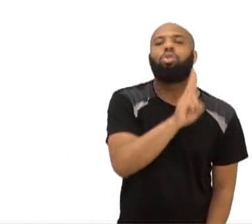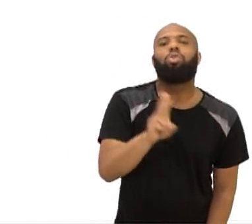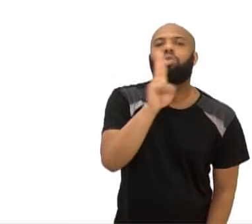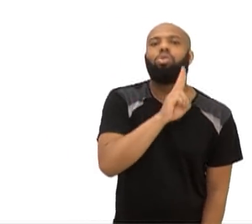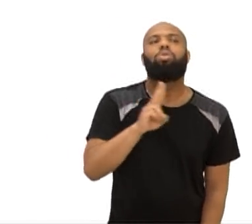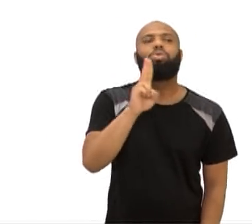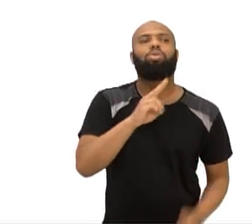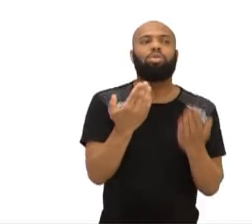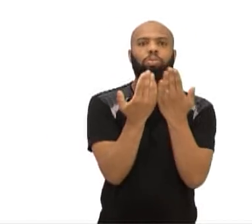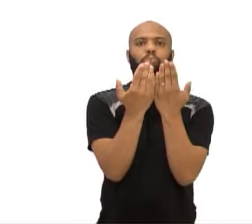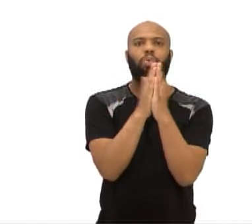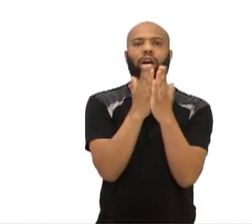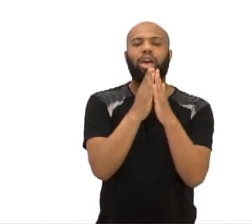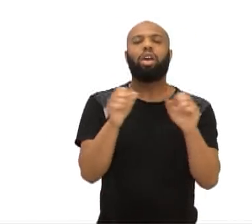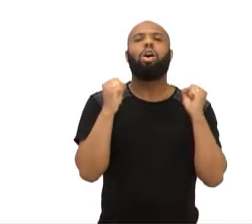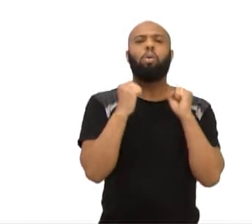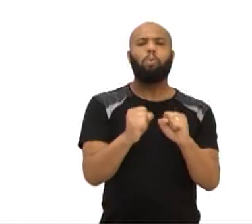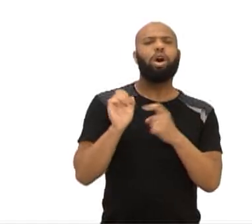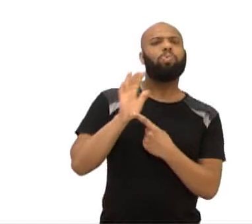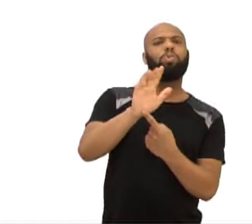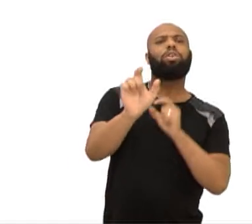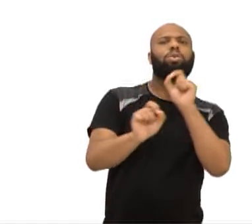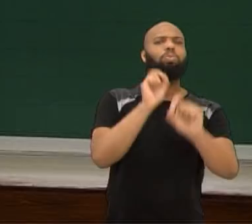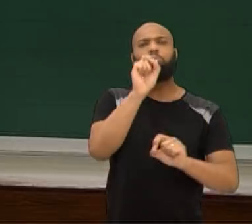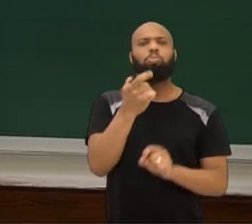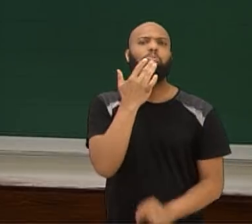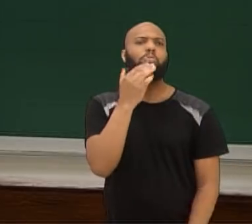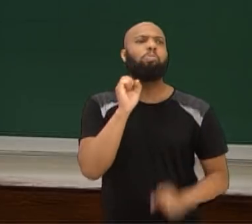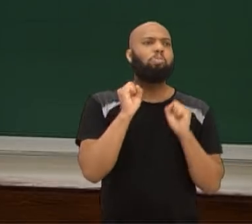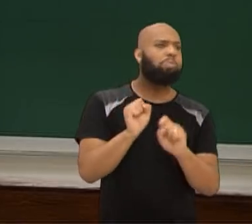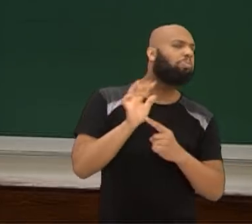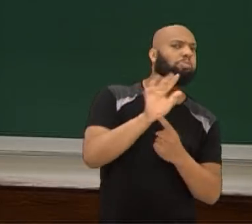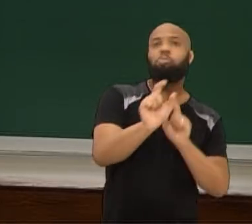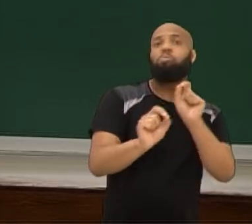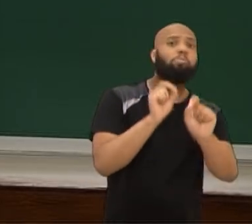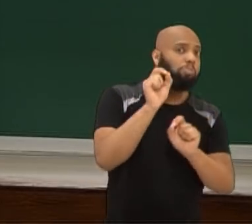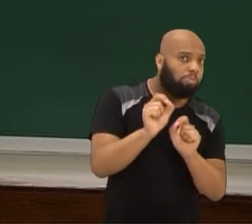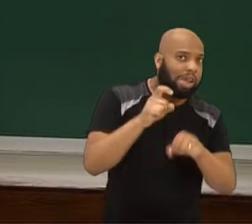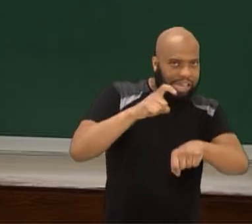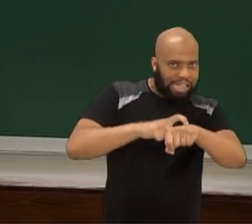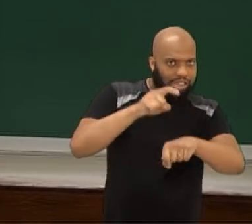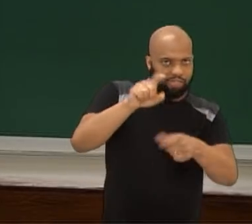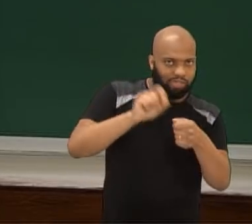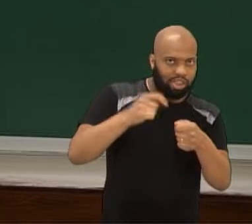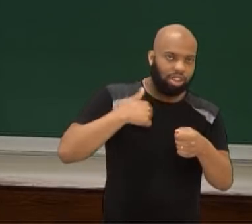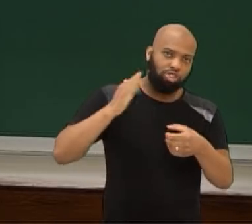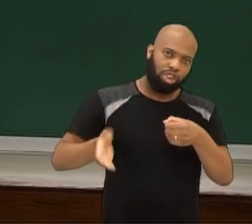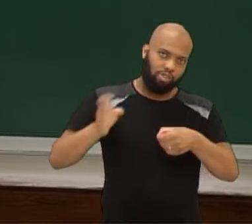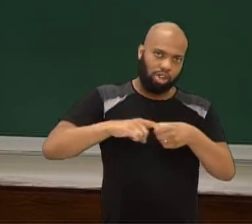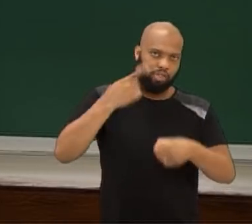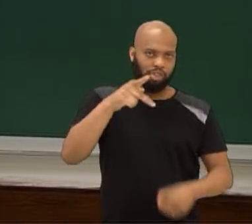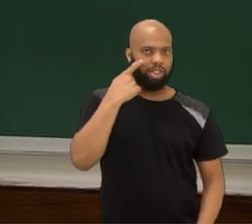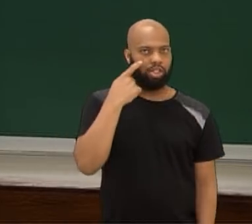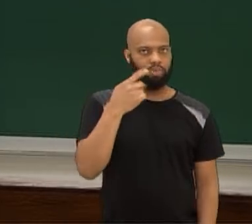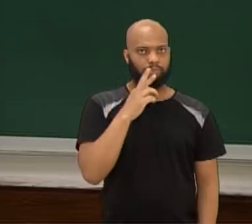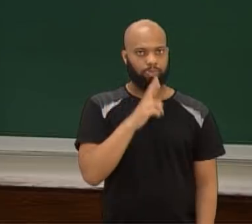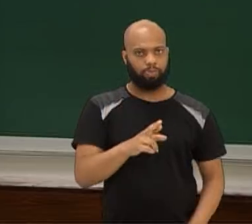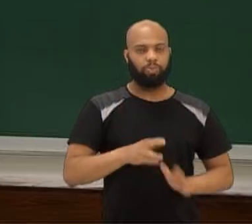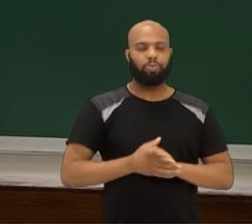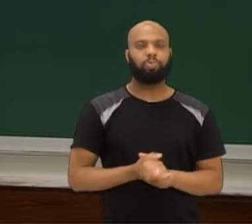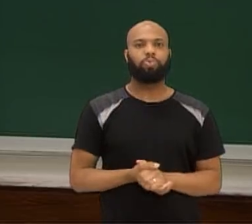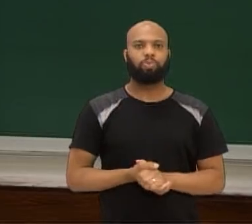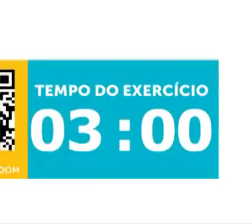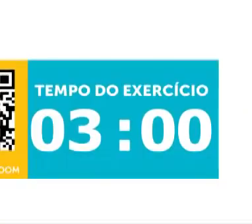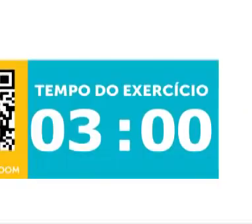panfleto podem nos revelar? O que essas cores podem nos revelar? Vou dar um tempinho para você fazer isso aí no seu caderno e eu já volto.